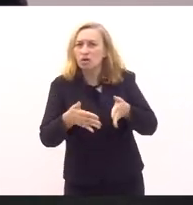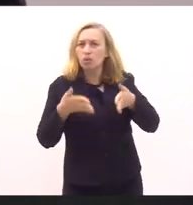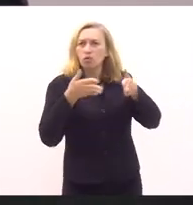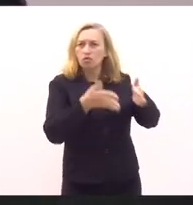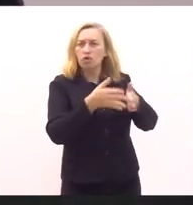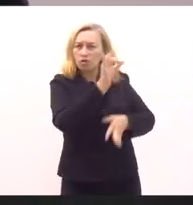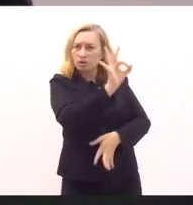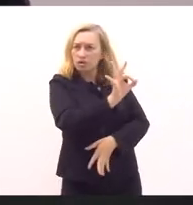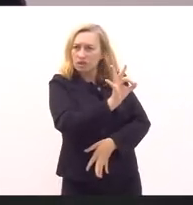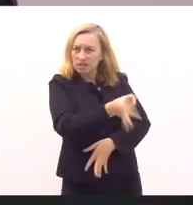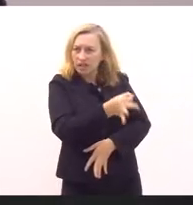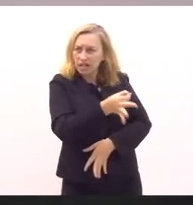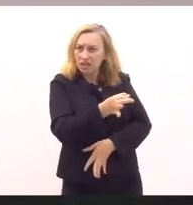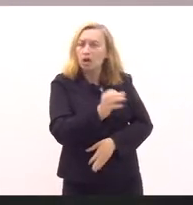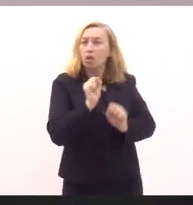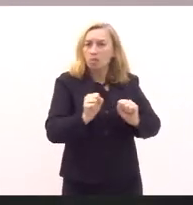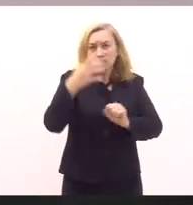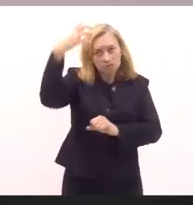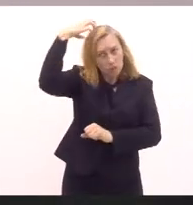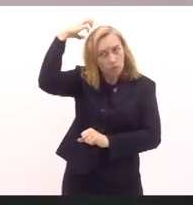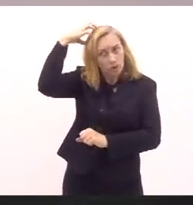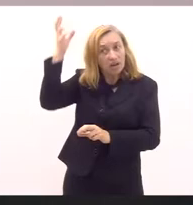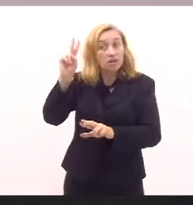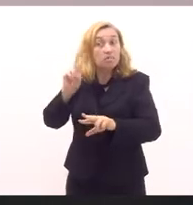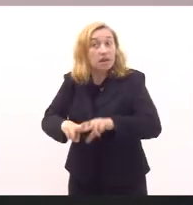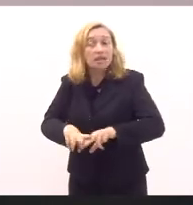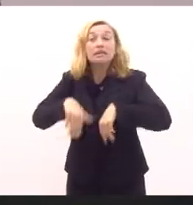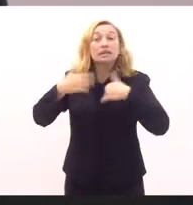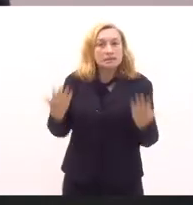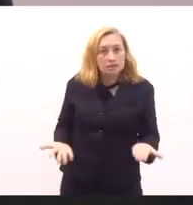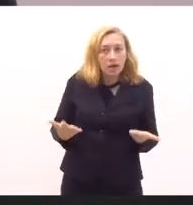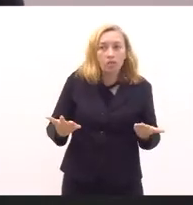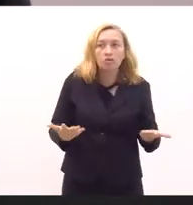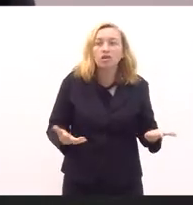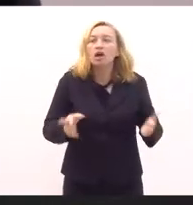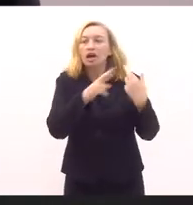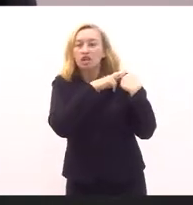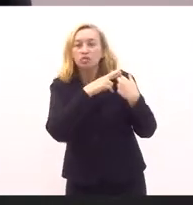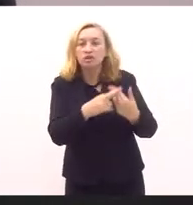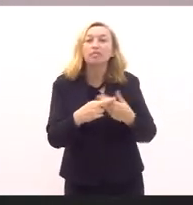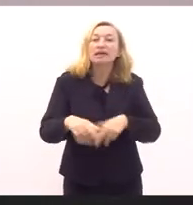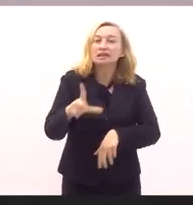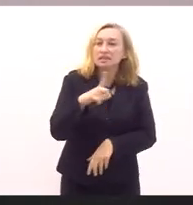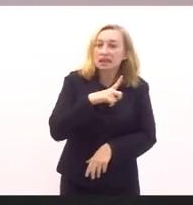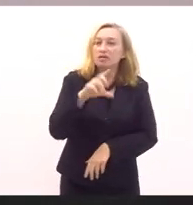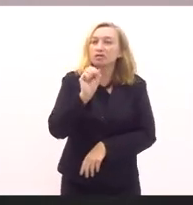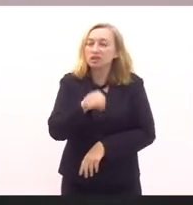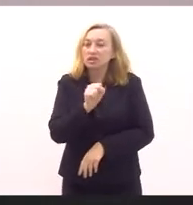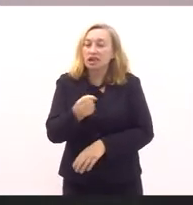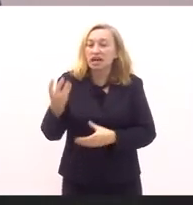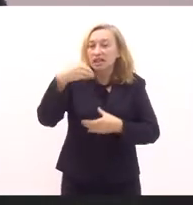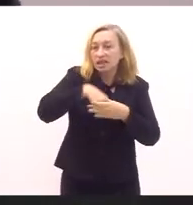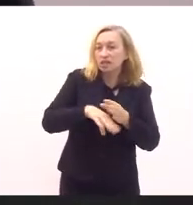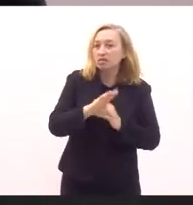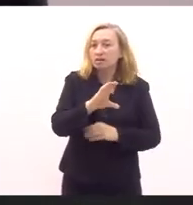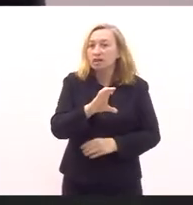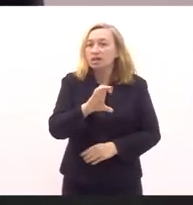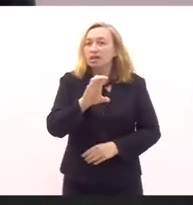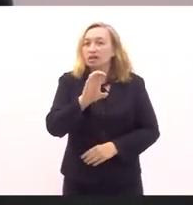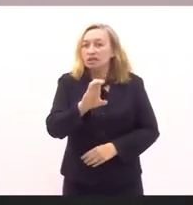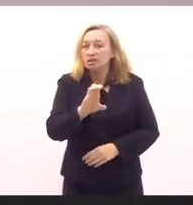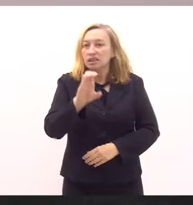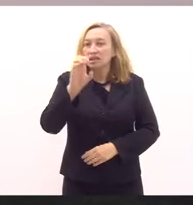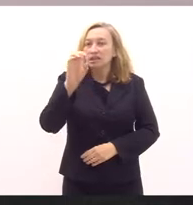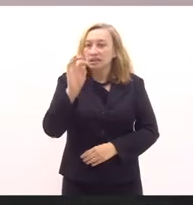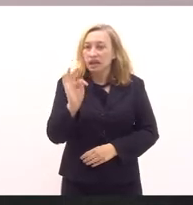estabelecido, nós podemos ser condenados e presos. Então, nós temos uma responsabilidade dentro do CETERJ muito